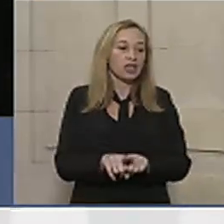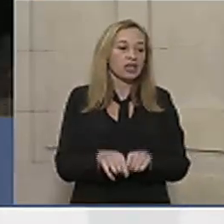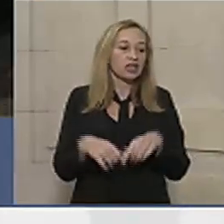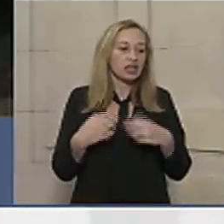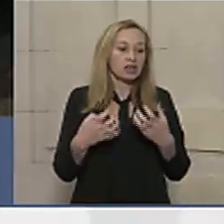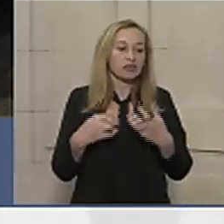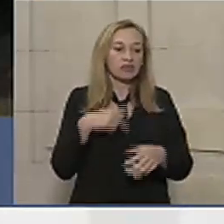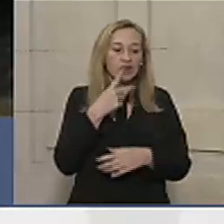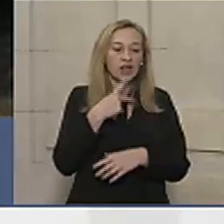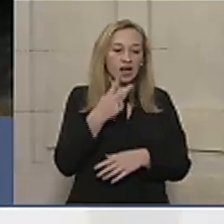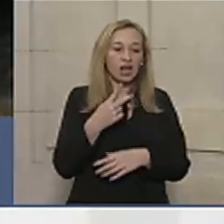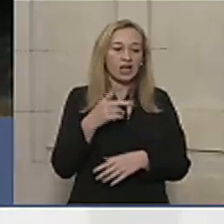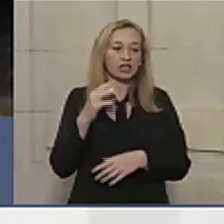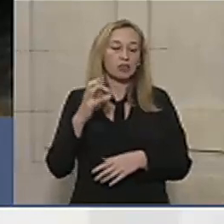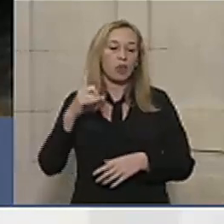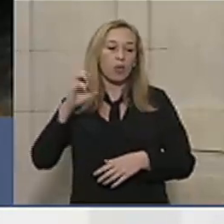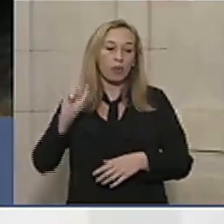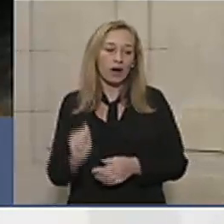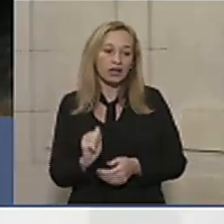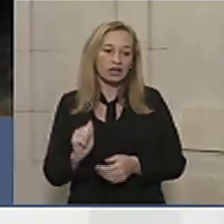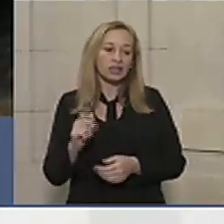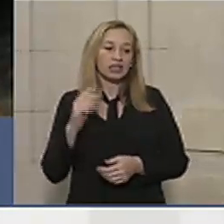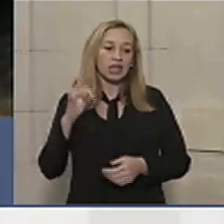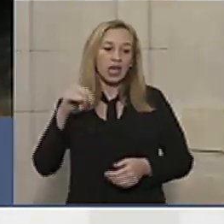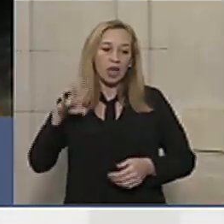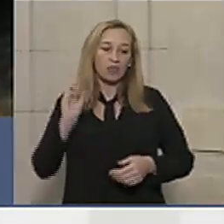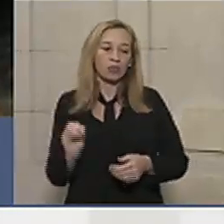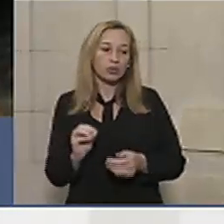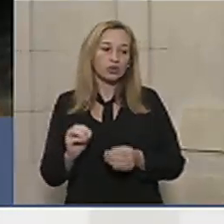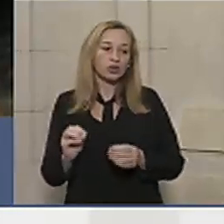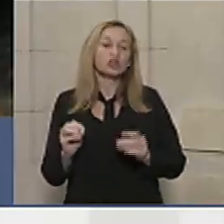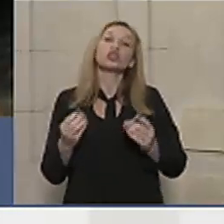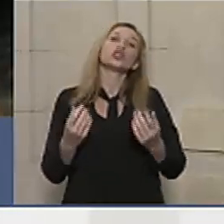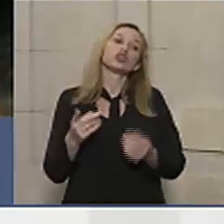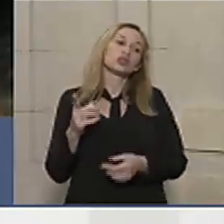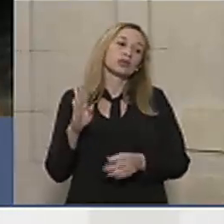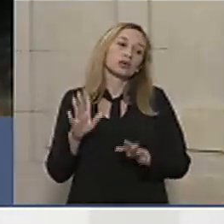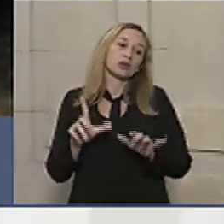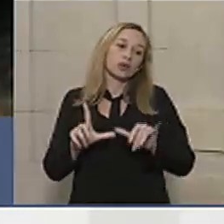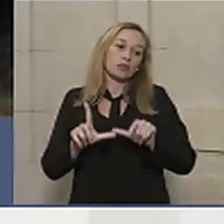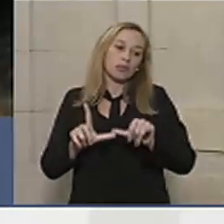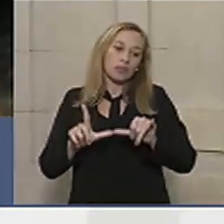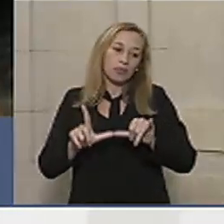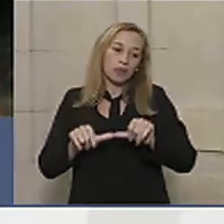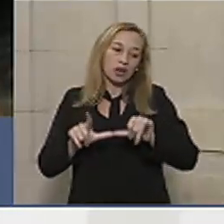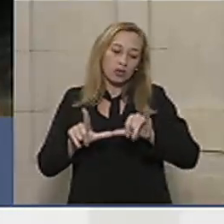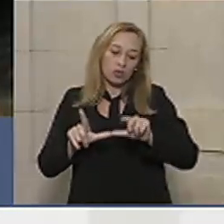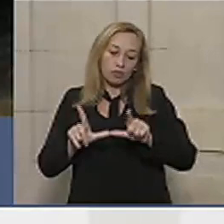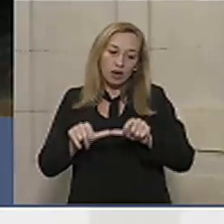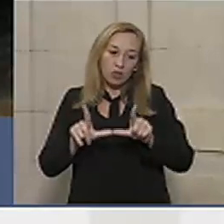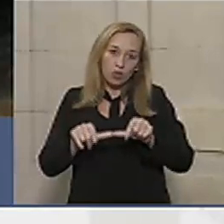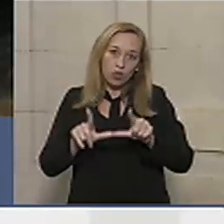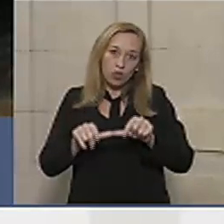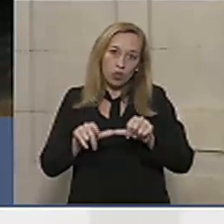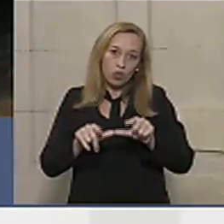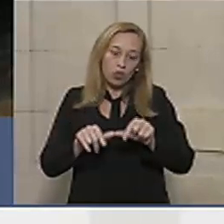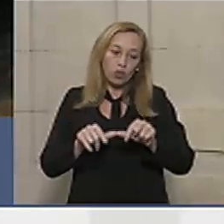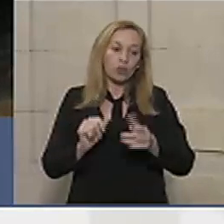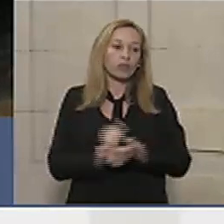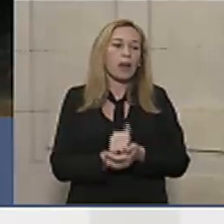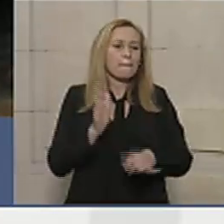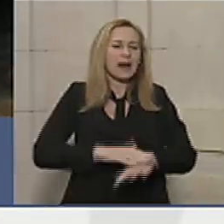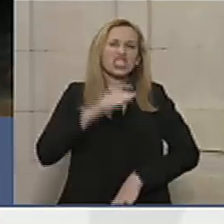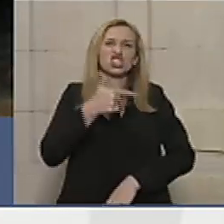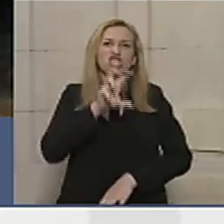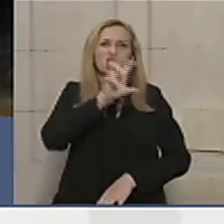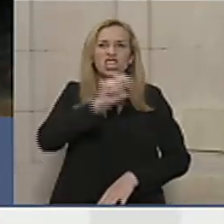do poupa-tempo de Bangu, que atende a população de toda a Zona Oeste, que mais de 500 pessoas